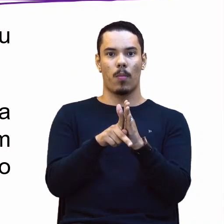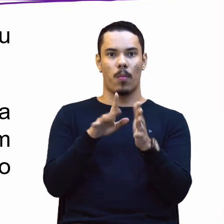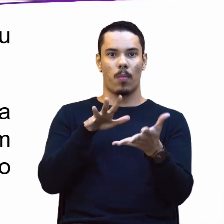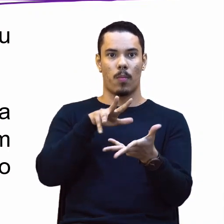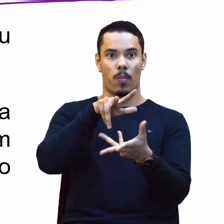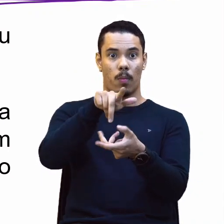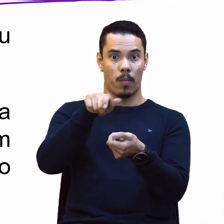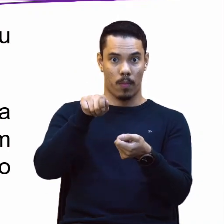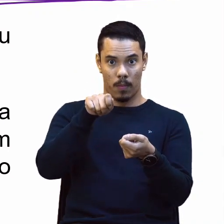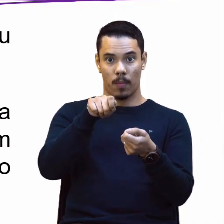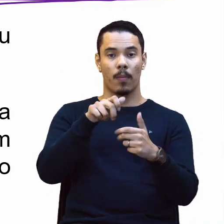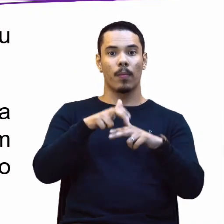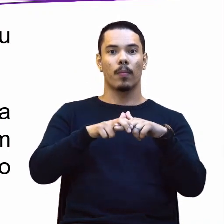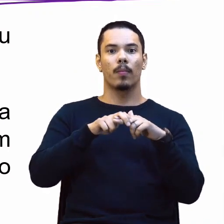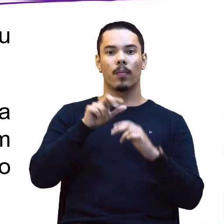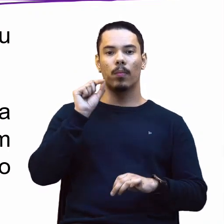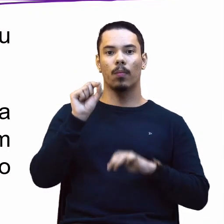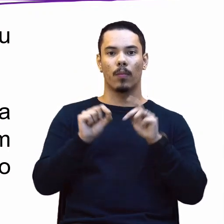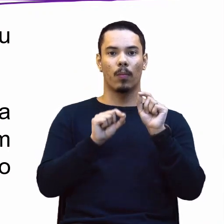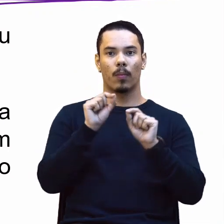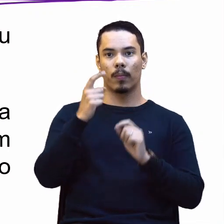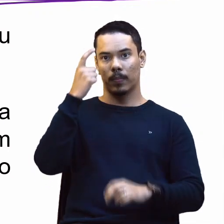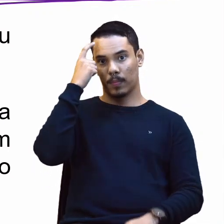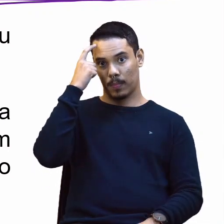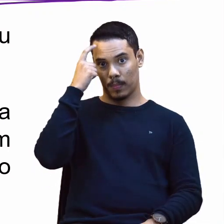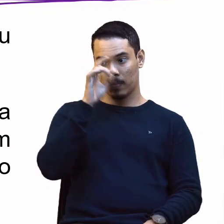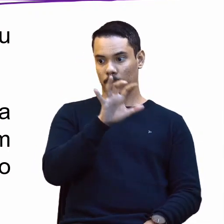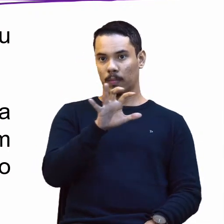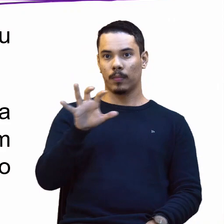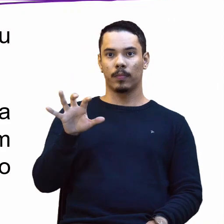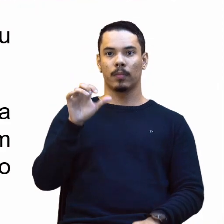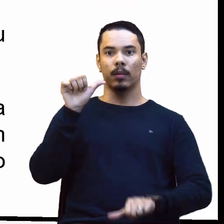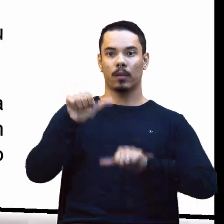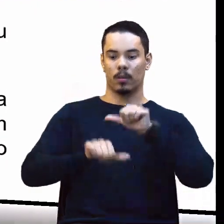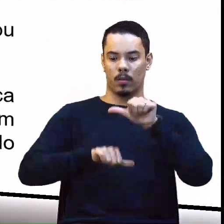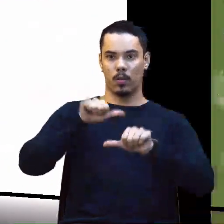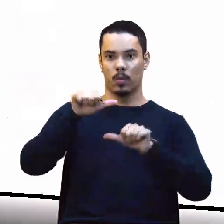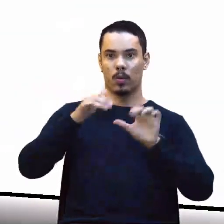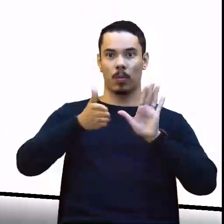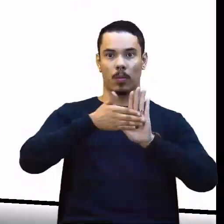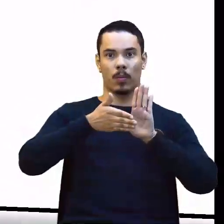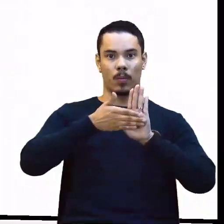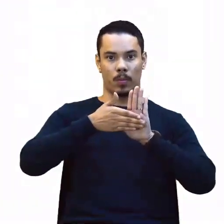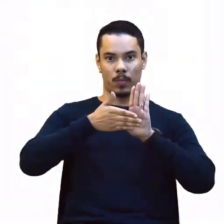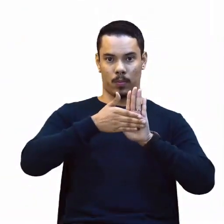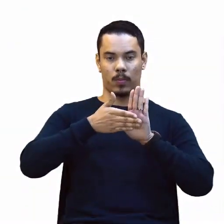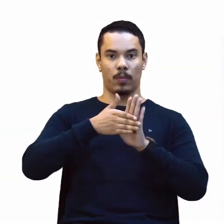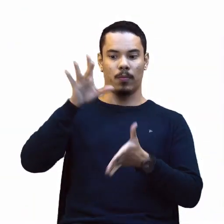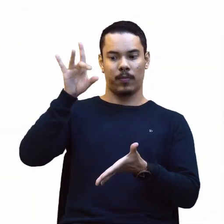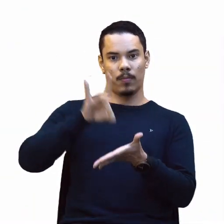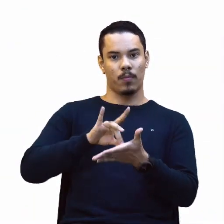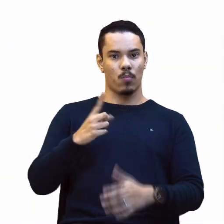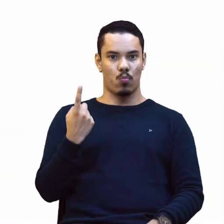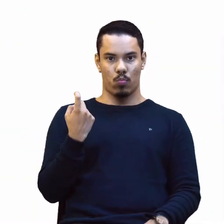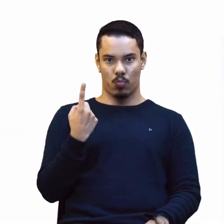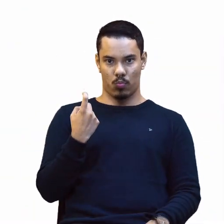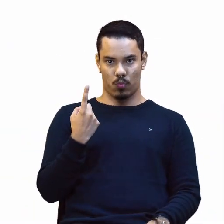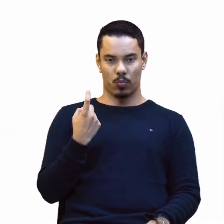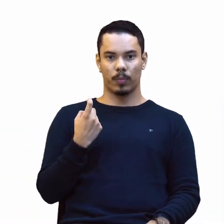assim, eu vivo do pensamento mítico, então isso se torna essa proposta para ele, tá? Verdadeira e única.